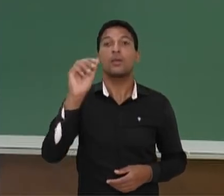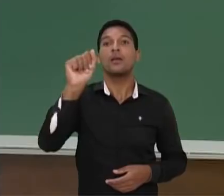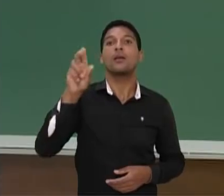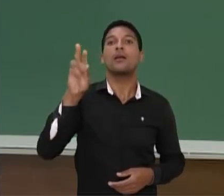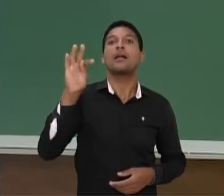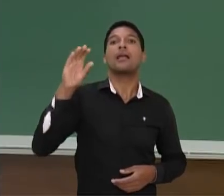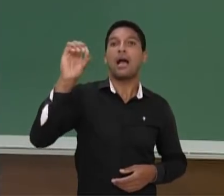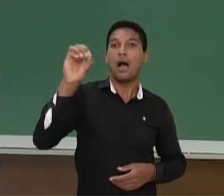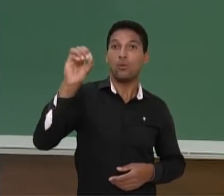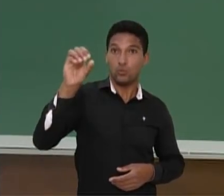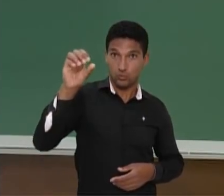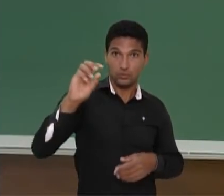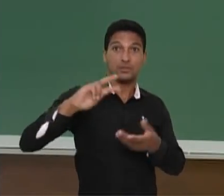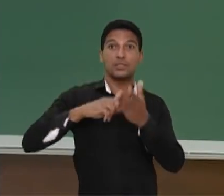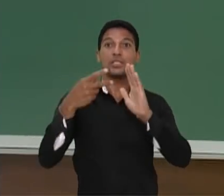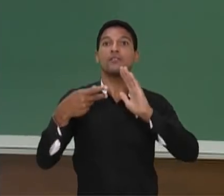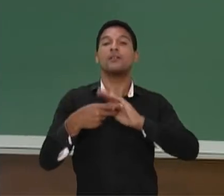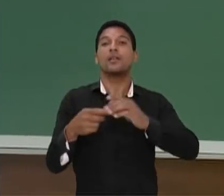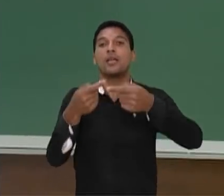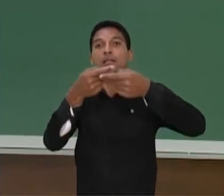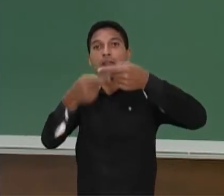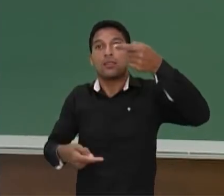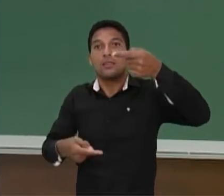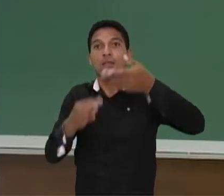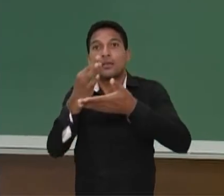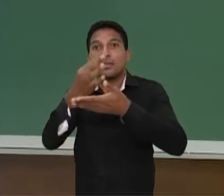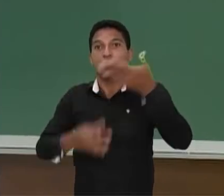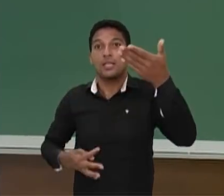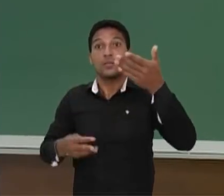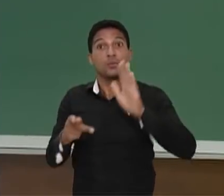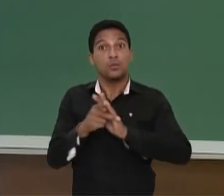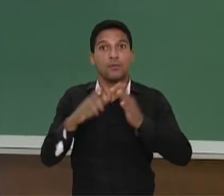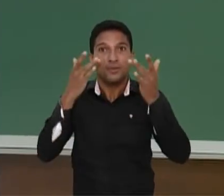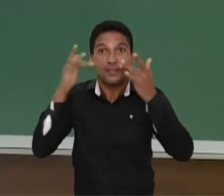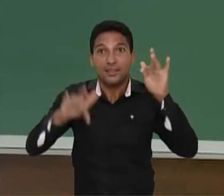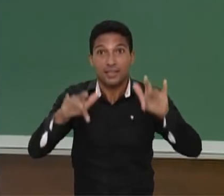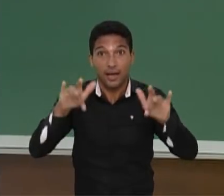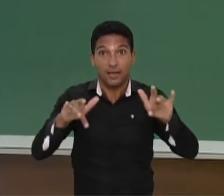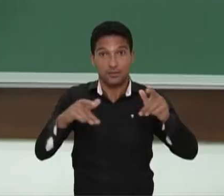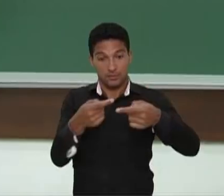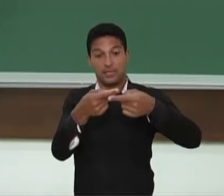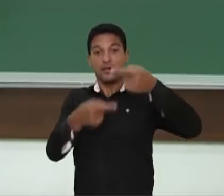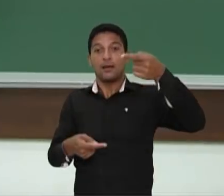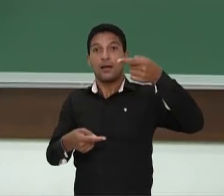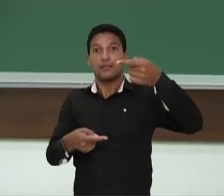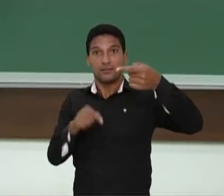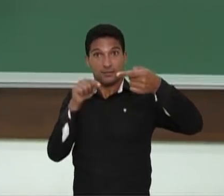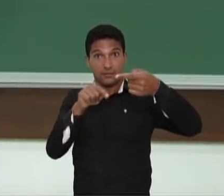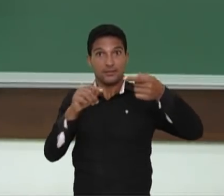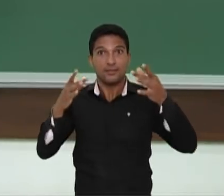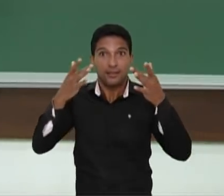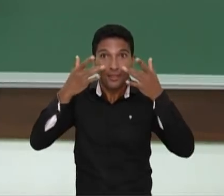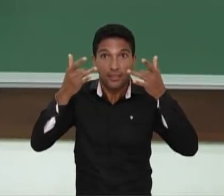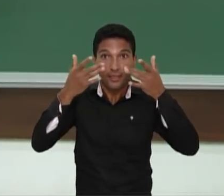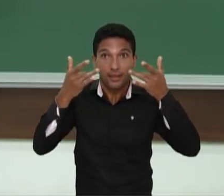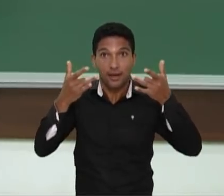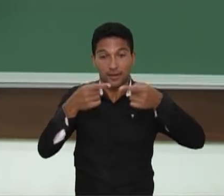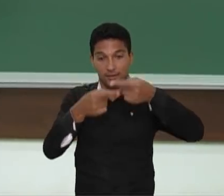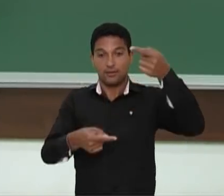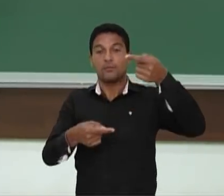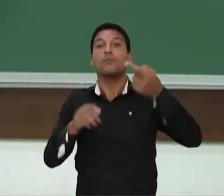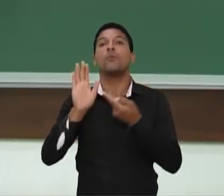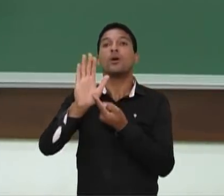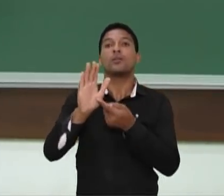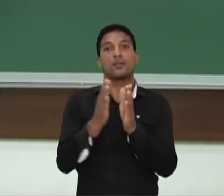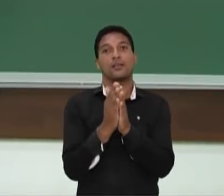são peças de teatro, só que eles trabalham os ensinamentos bíblicos, né? Vão contar as passagens bíblicas através